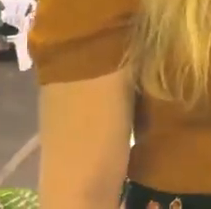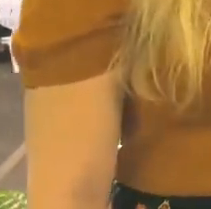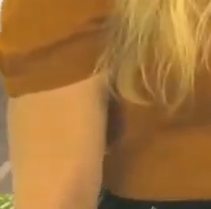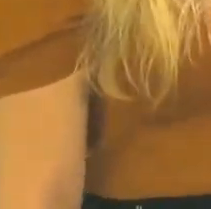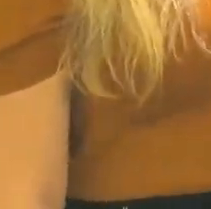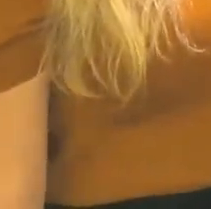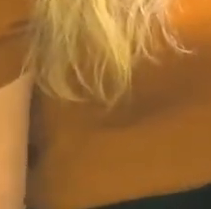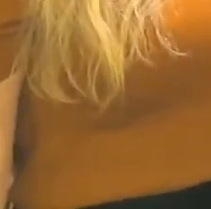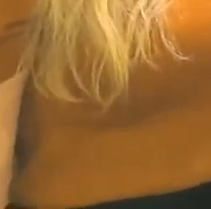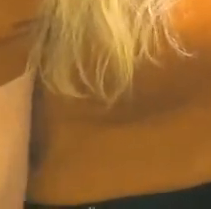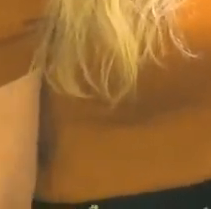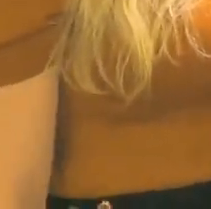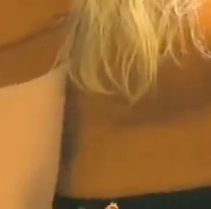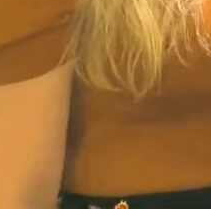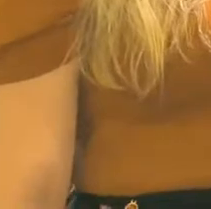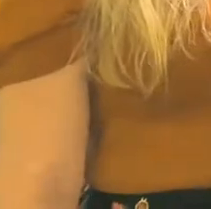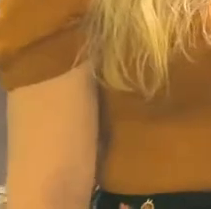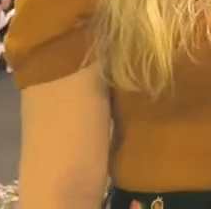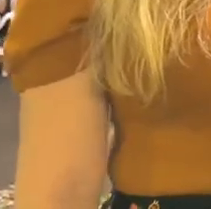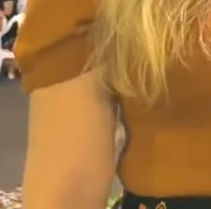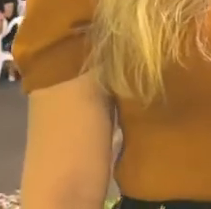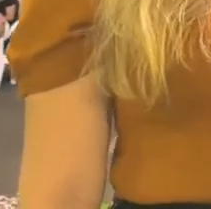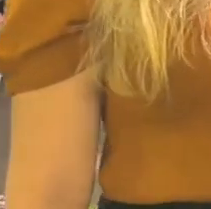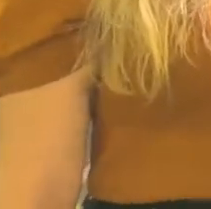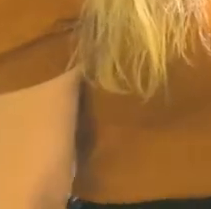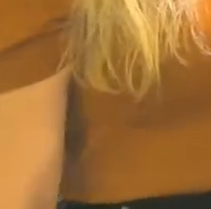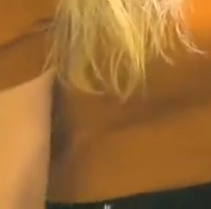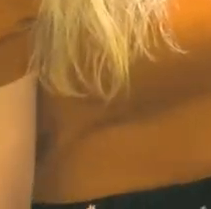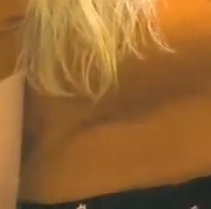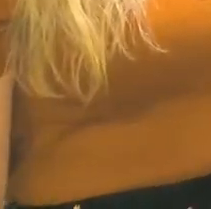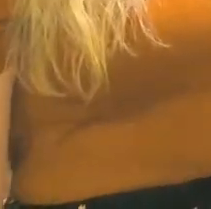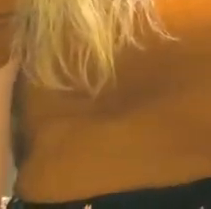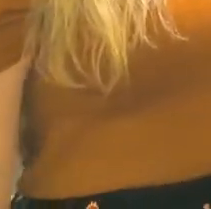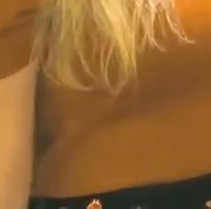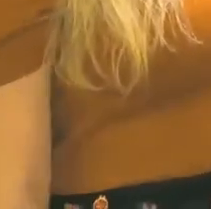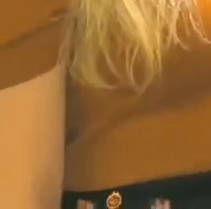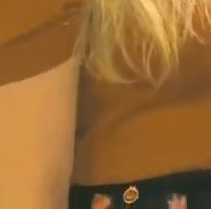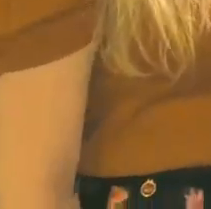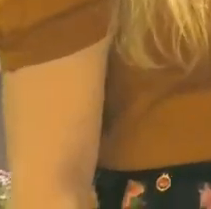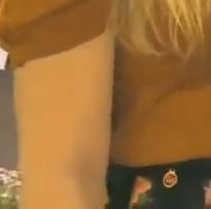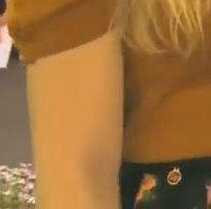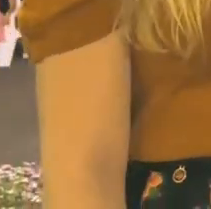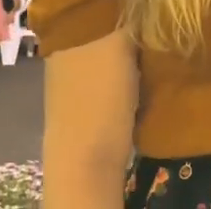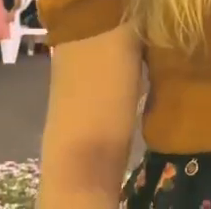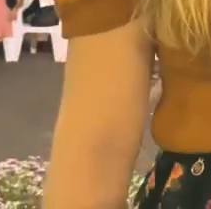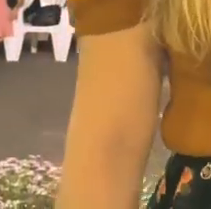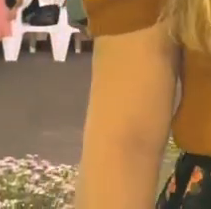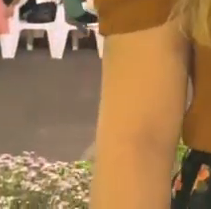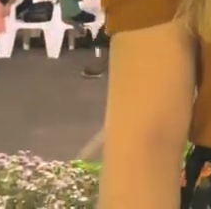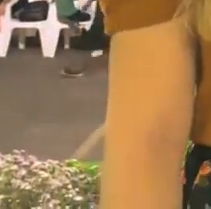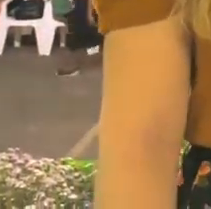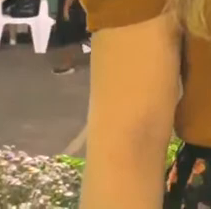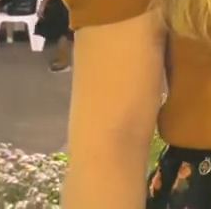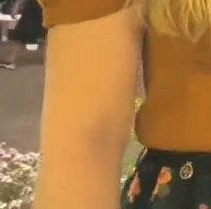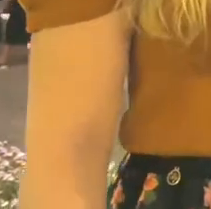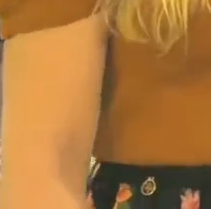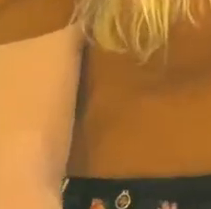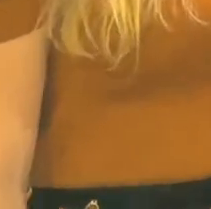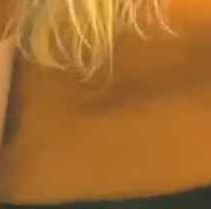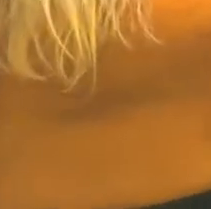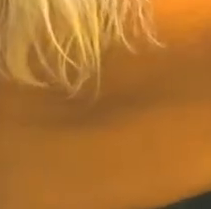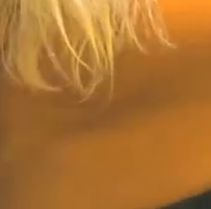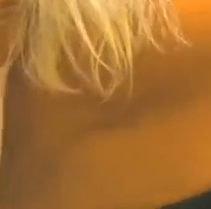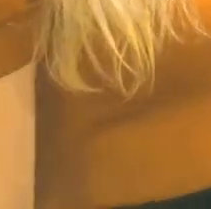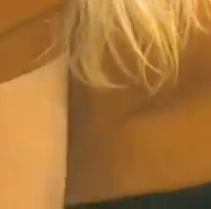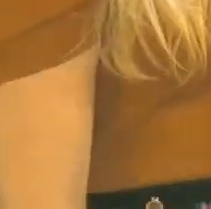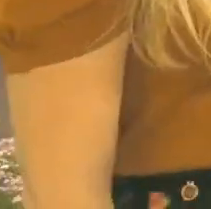Alexandre que tá lá de Cacoal também um abraço do Zé olha só a Kellen falou sou de Buritis Rondônia e olha só tá acompanhando a gente